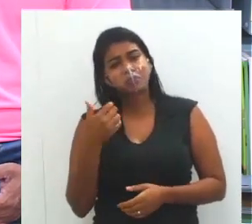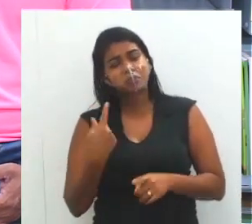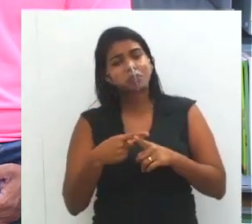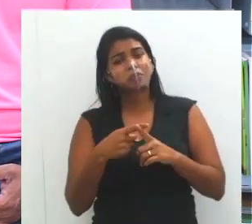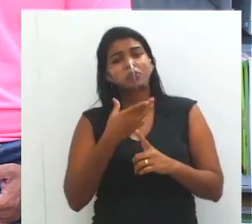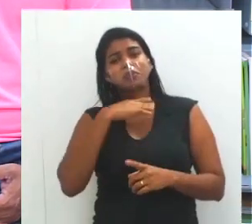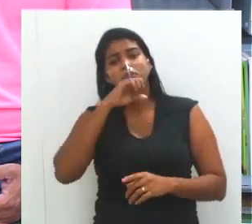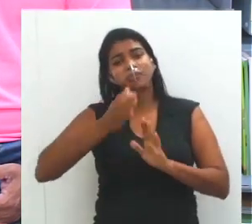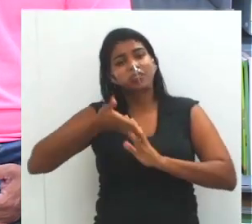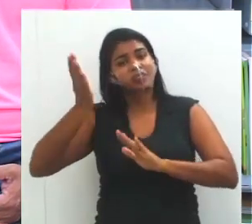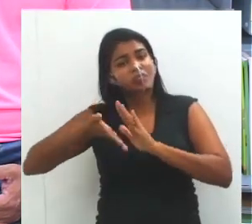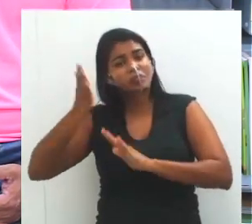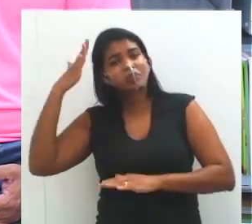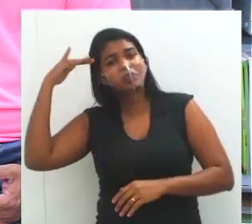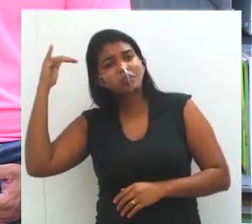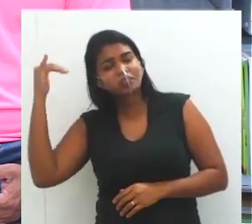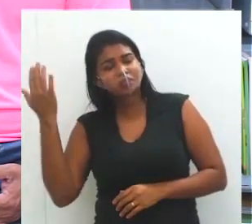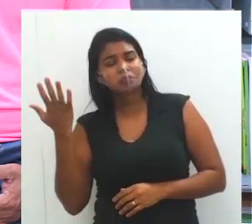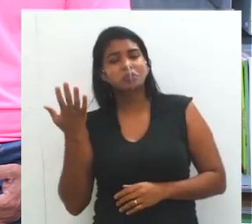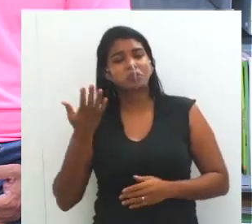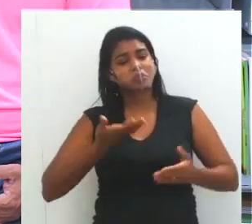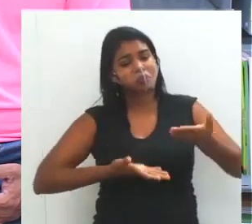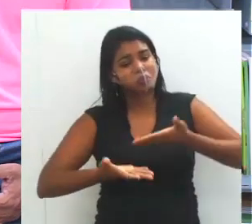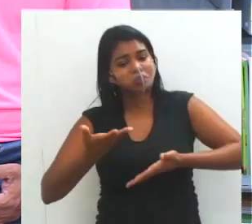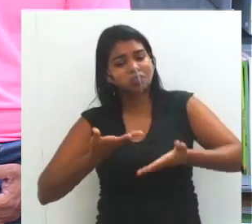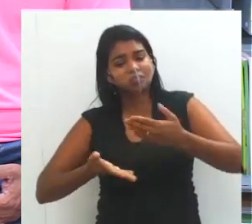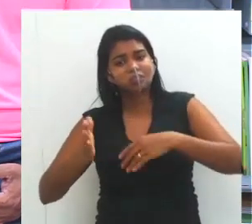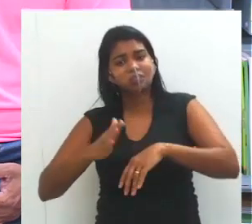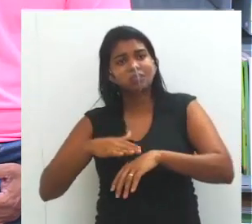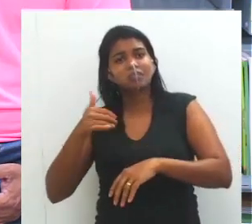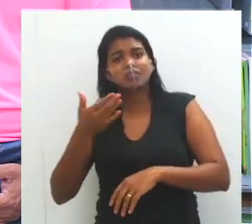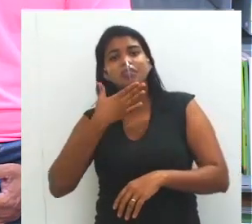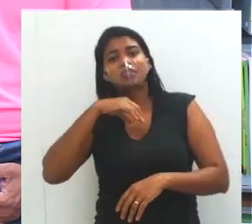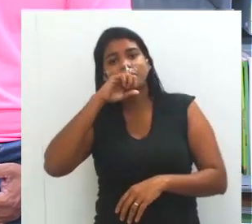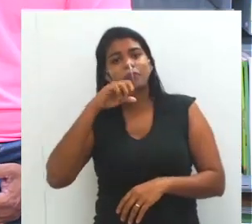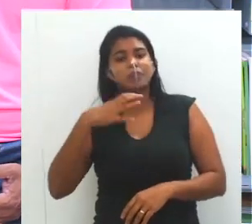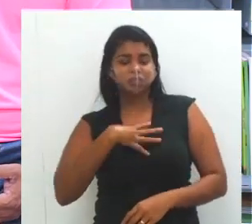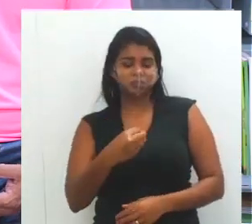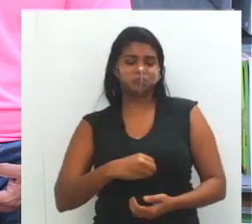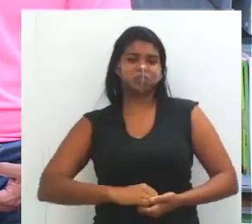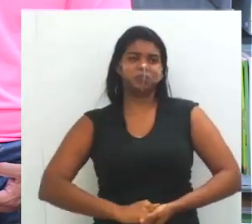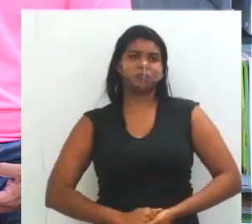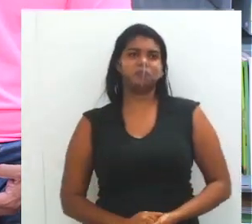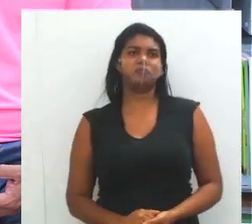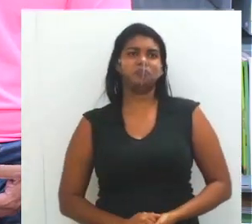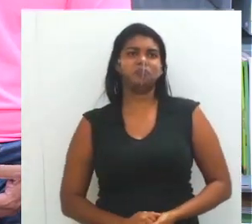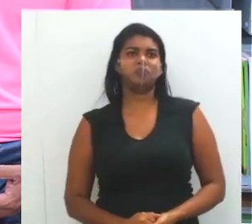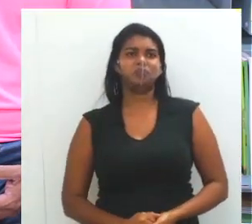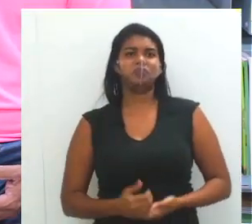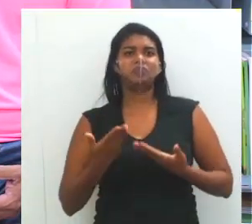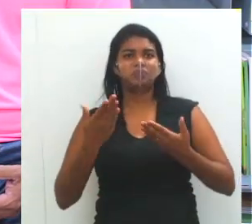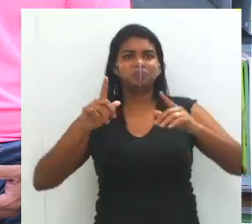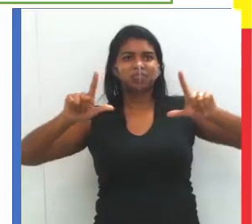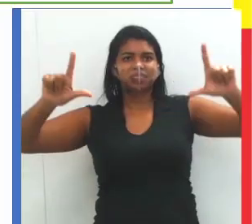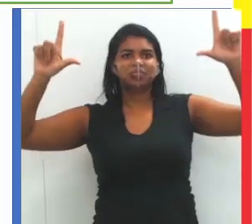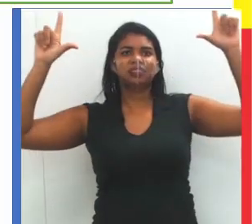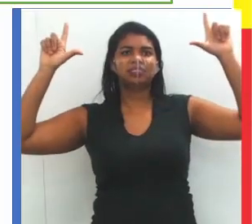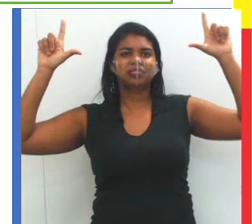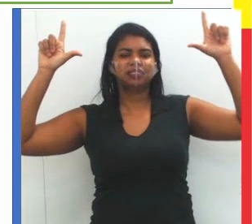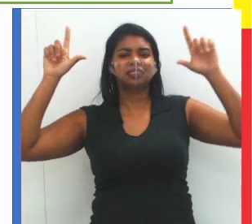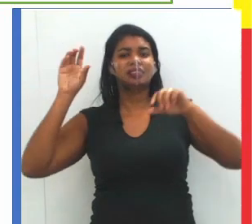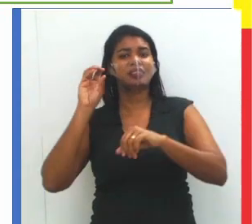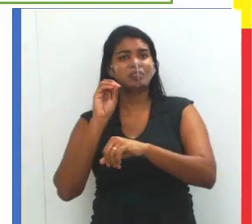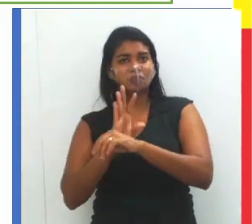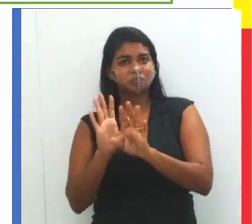então, na vida adulta, que eles vão tomar um melhor relacionamento, pai e filho. E aqui nós temos na tela